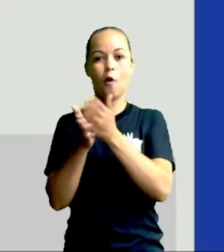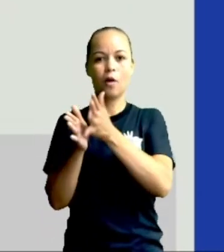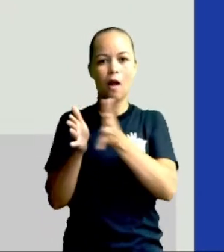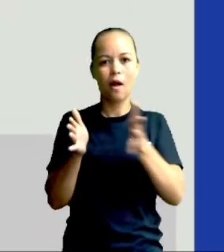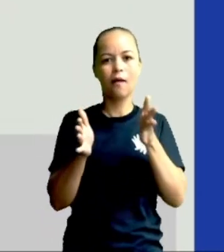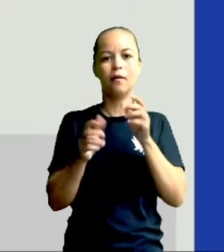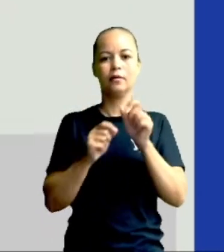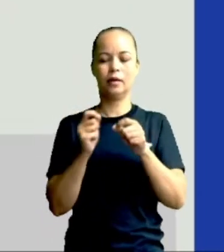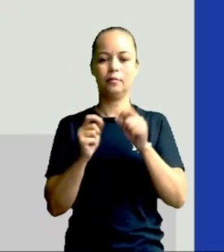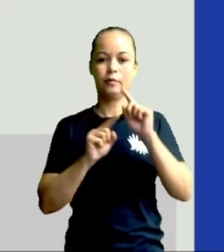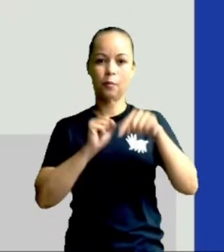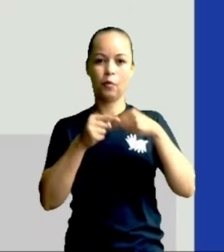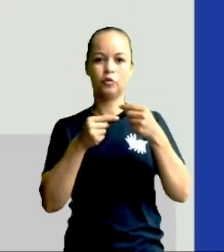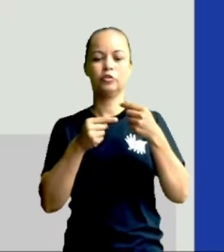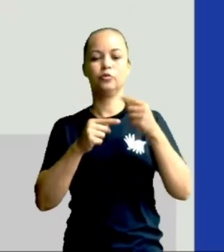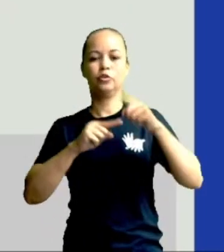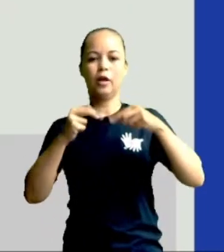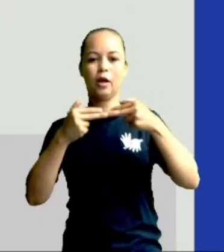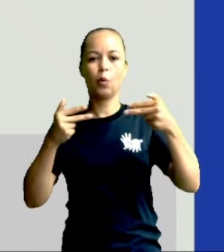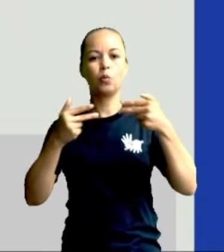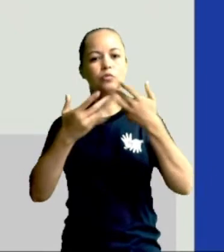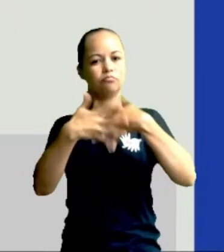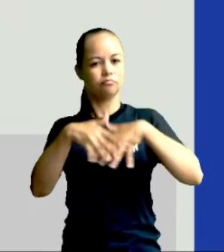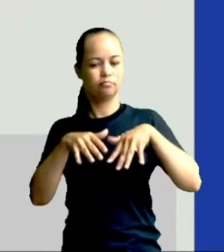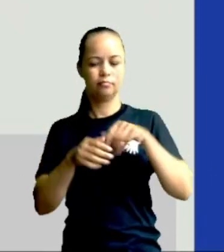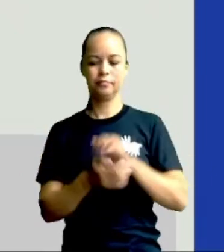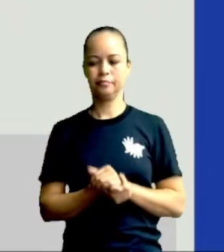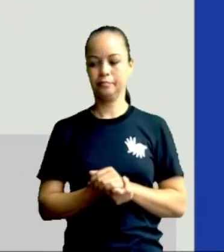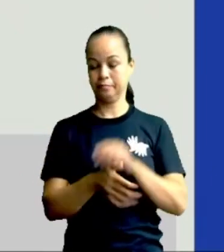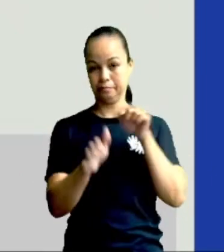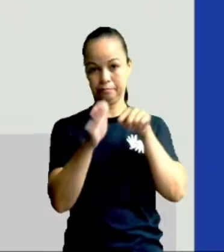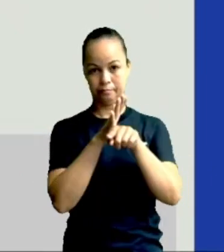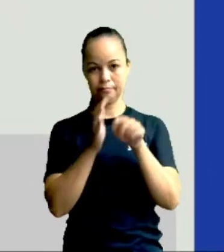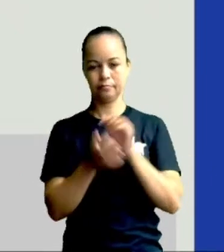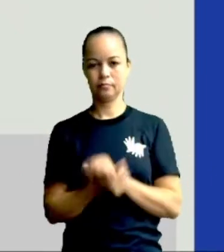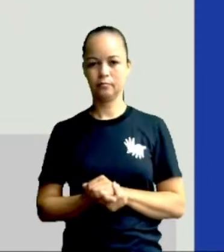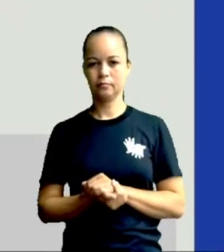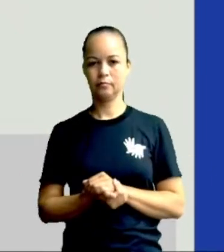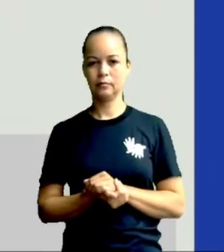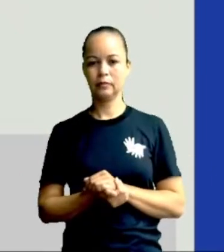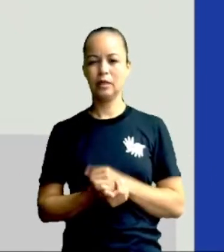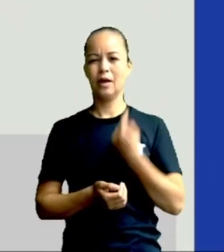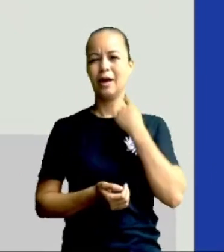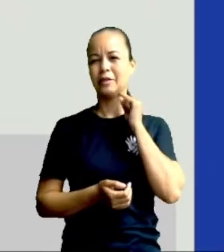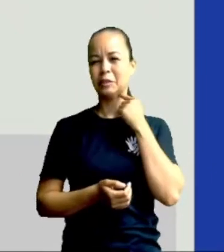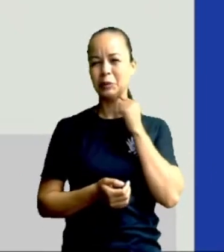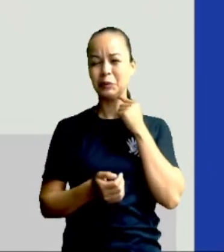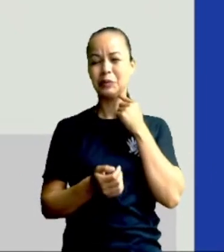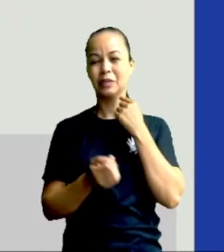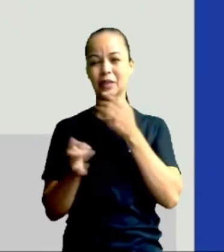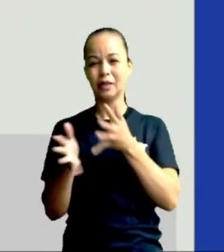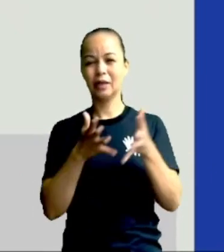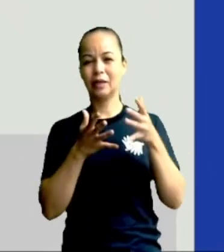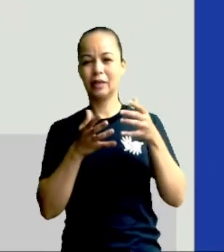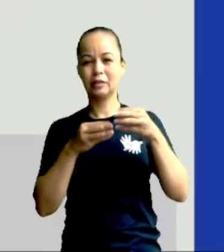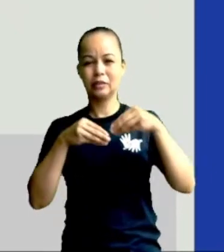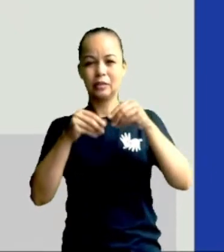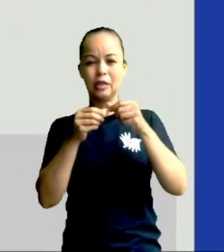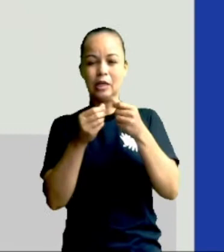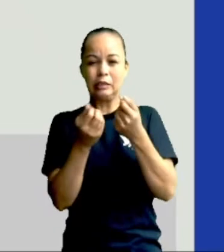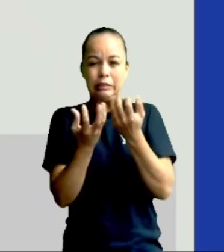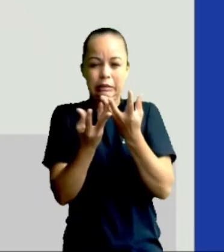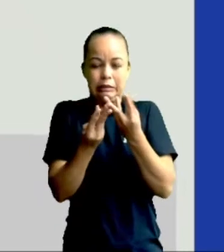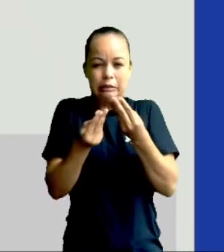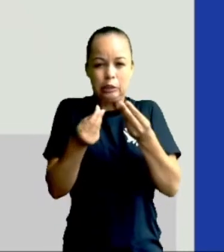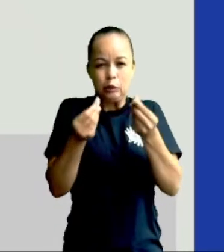após recursos naturais. Vê só essa pergunta. A poluição é descrita como a introdução de